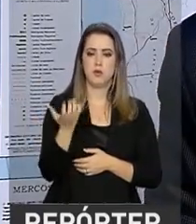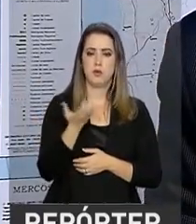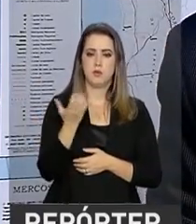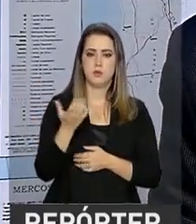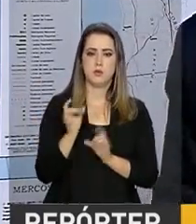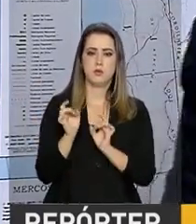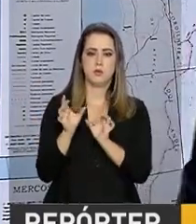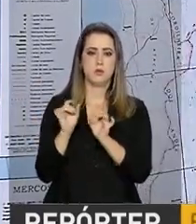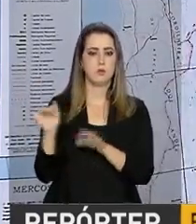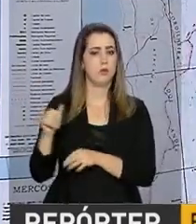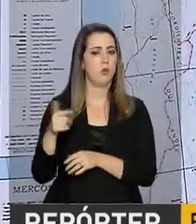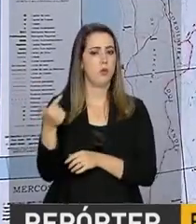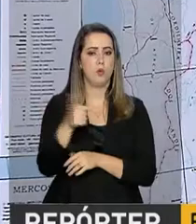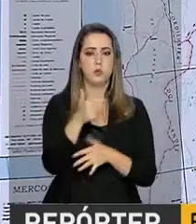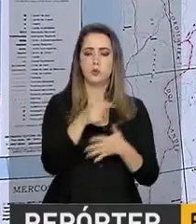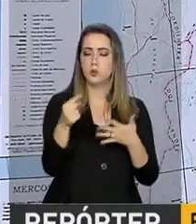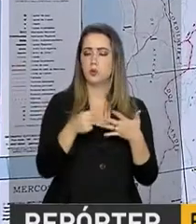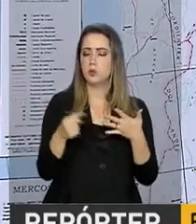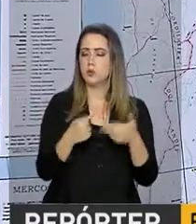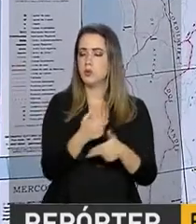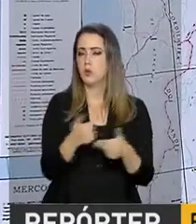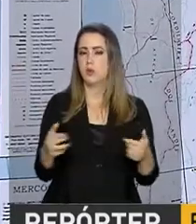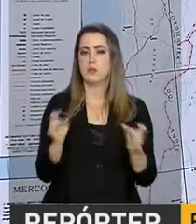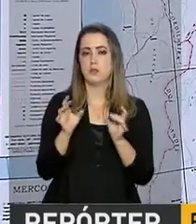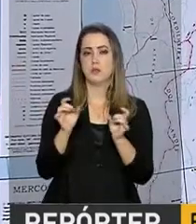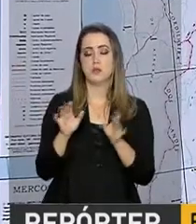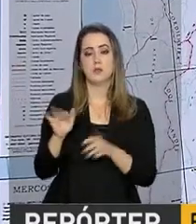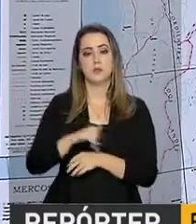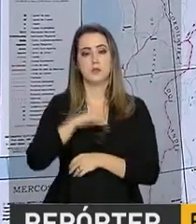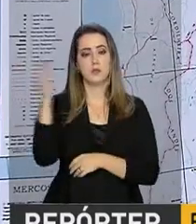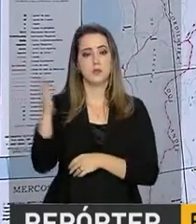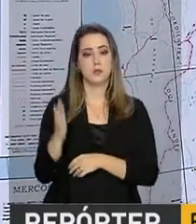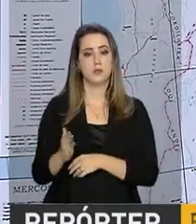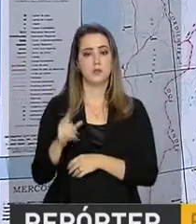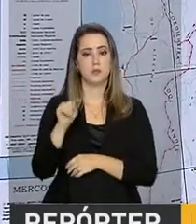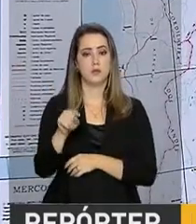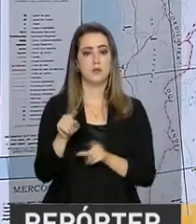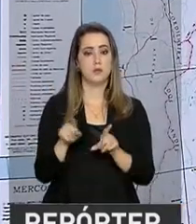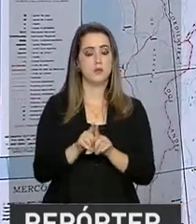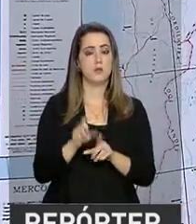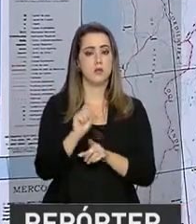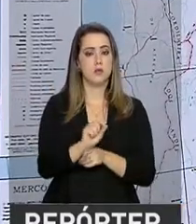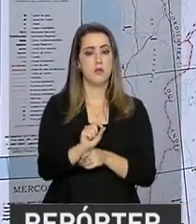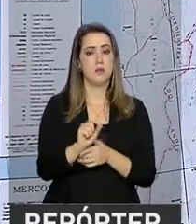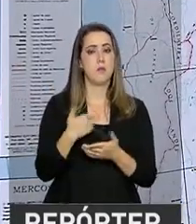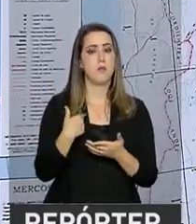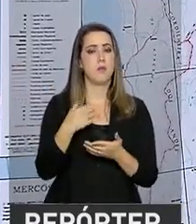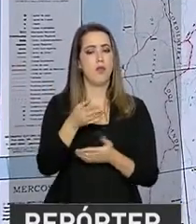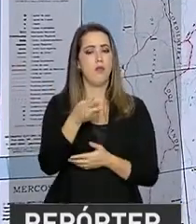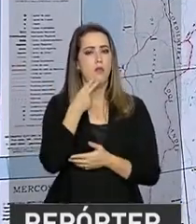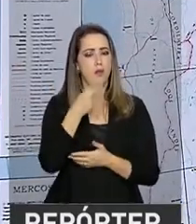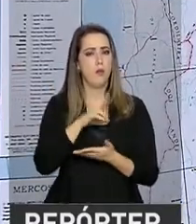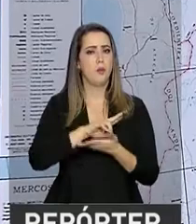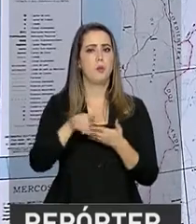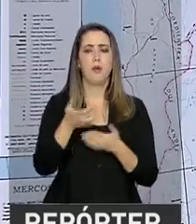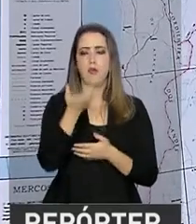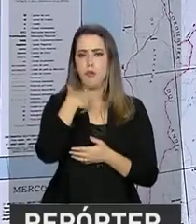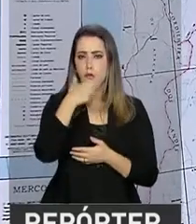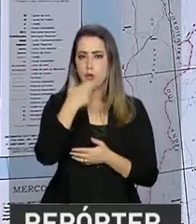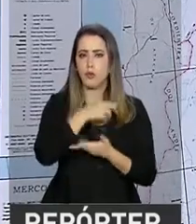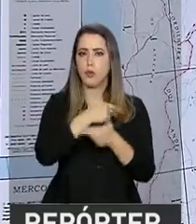embarcar as demais exportações brasileiras, em especial aí, o complexo soja, exportações de tabaco,